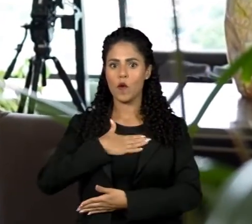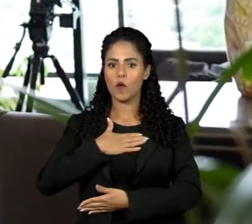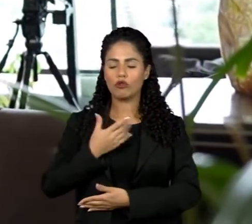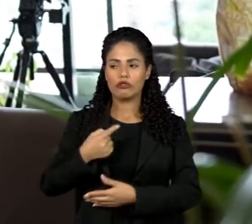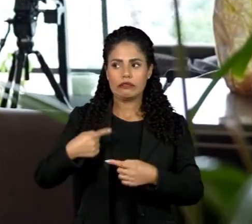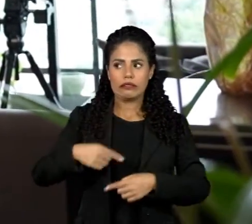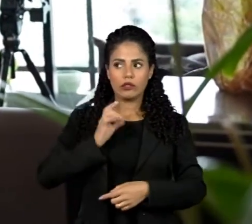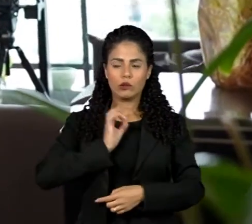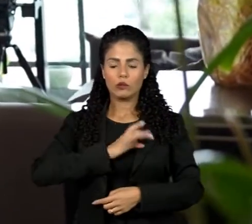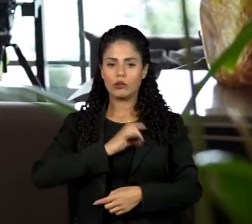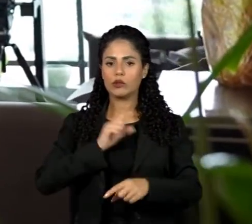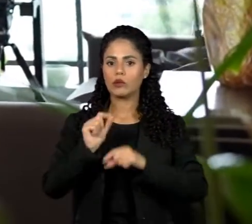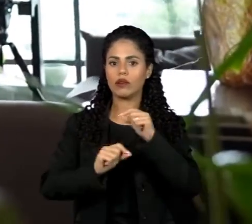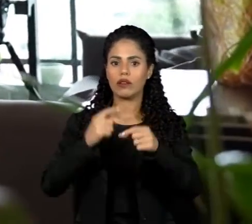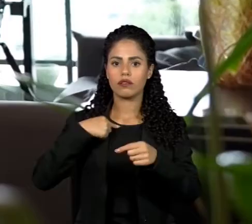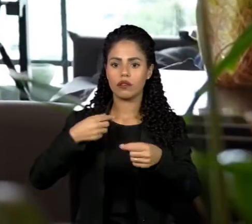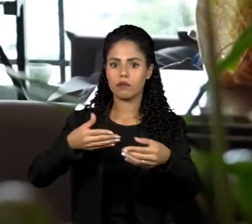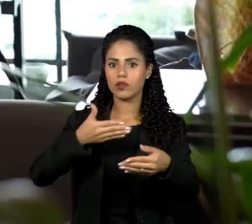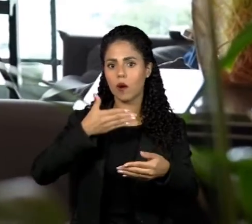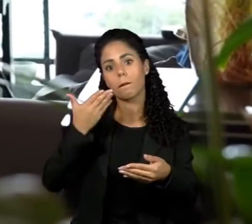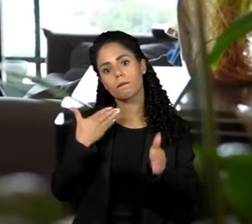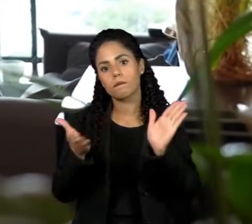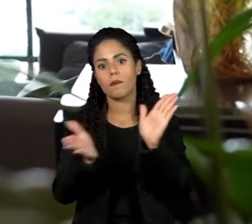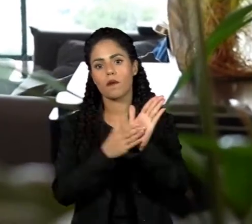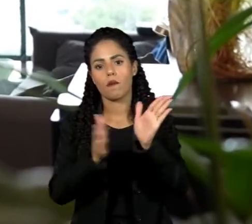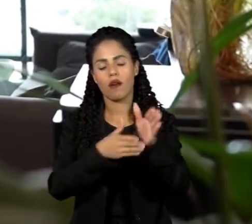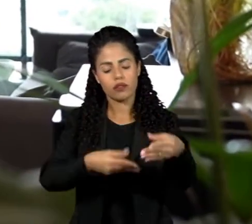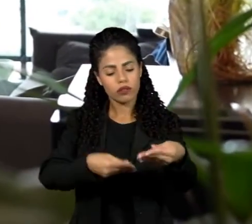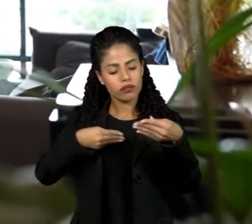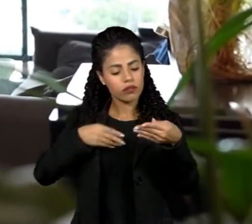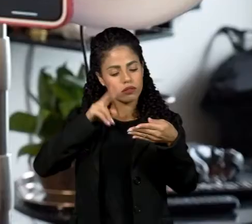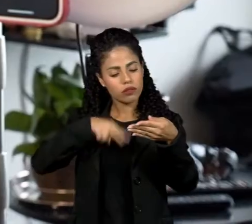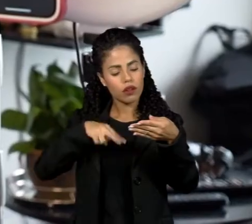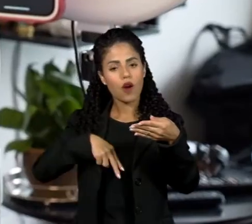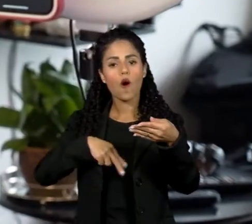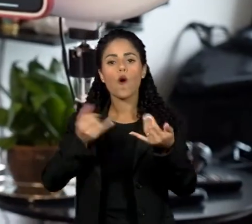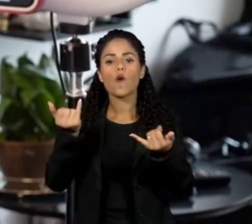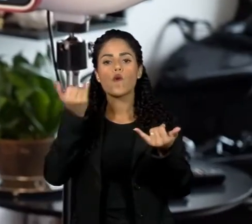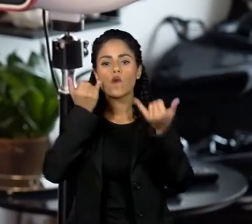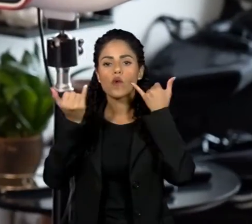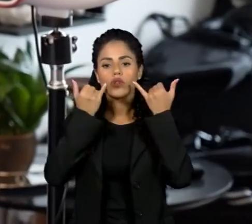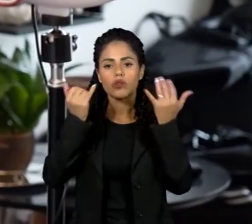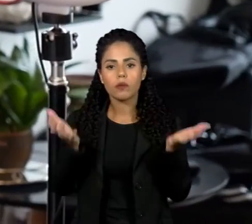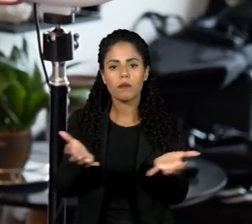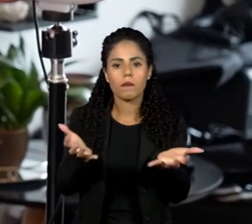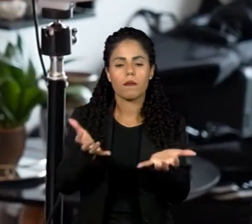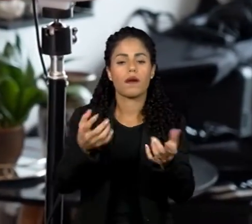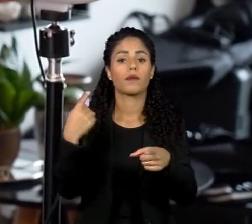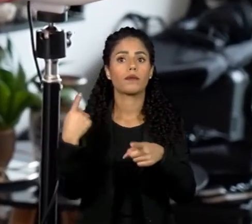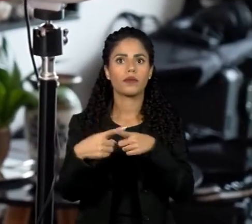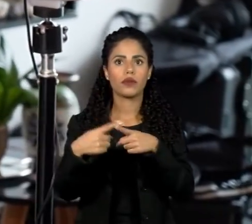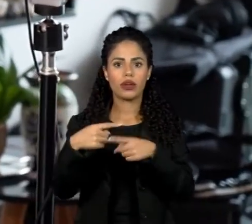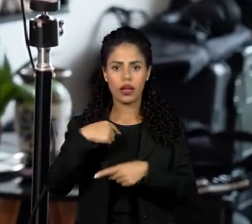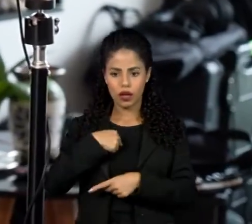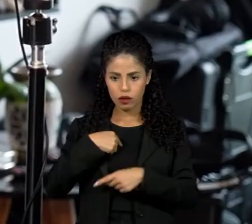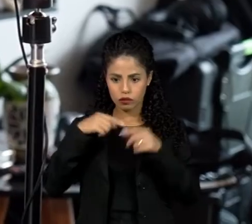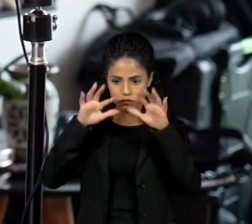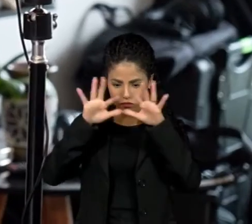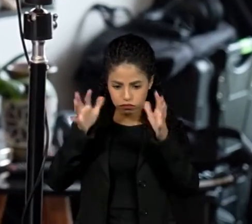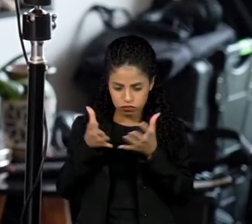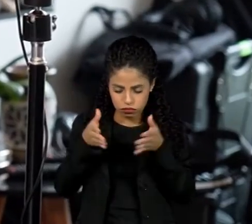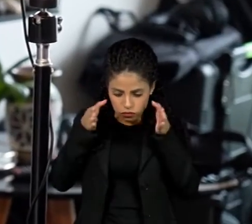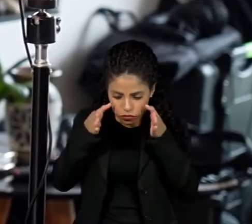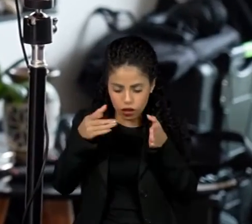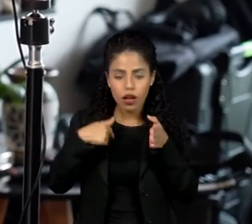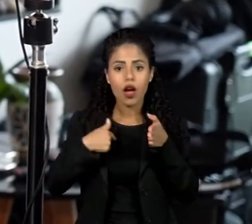medos, assim, é quando eu recebo uma proposta de trabalho que está escrito: o seu conteúdo vai ser impulsionado. Porque eu sei que na minha bolha, as pessoas vão receber